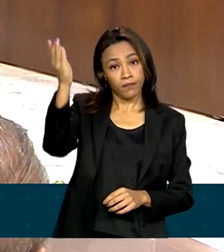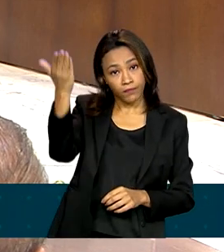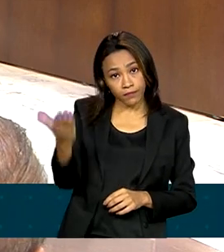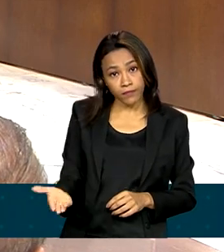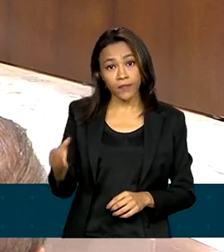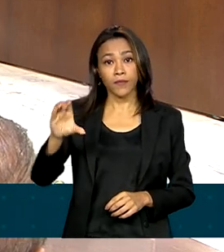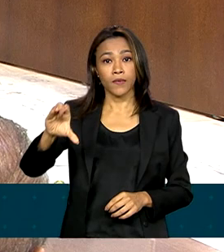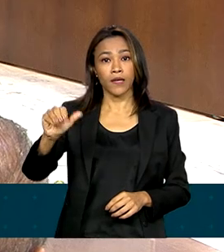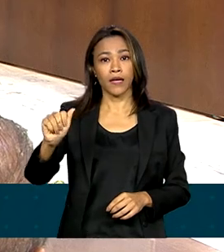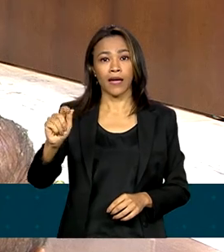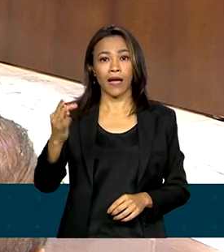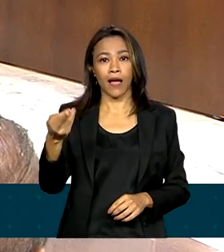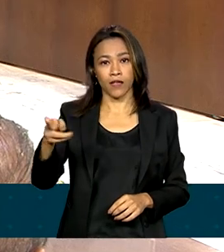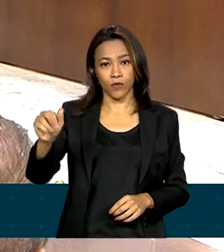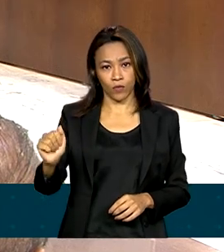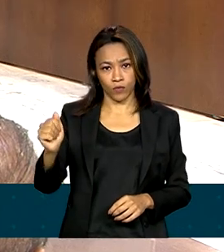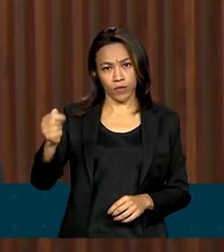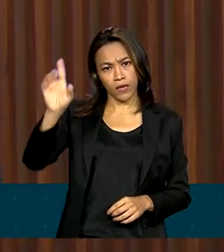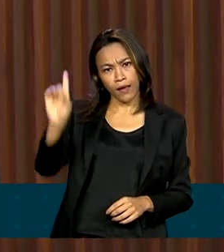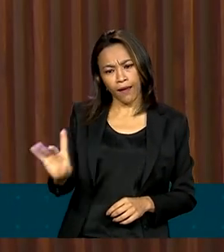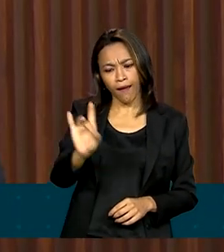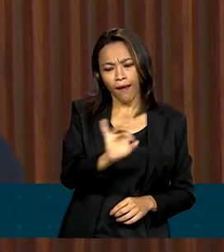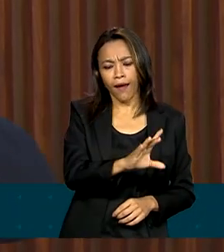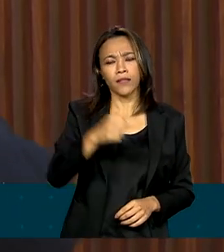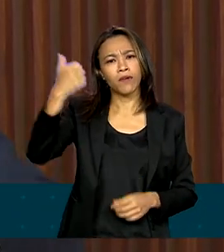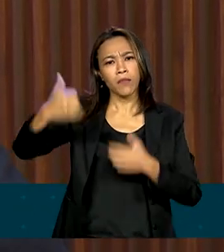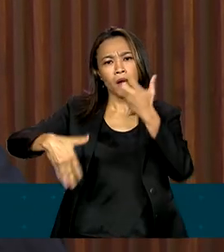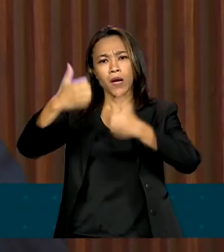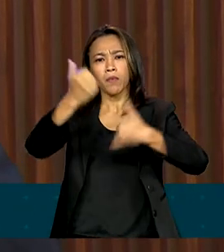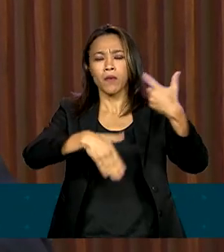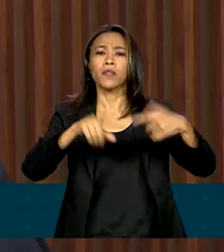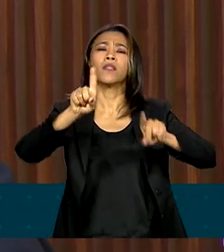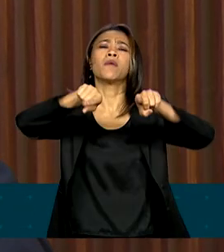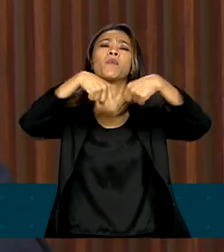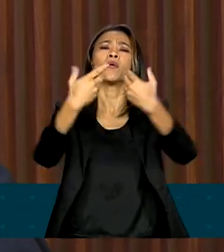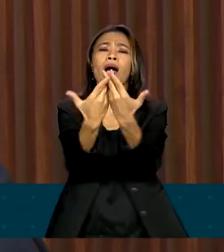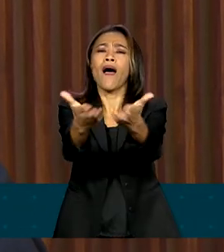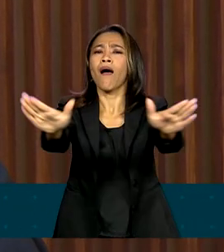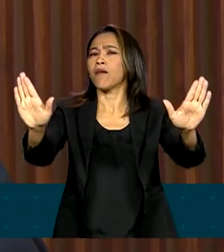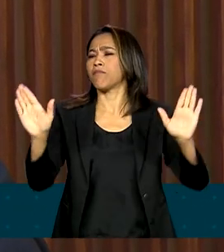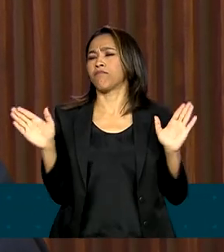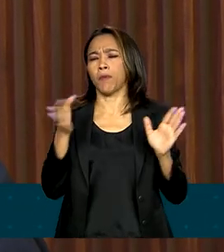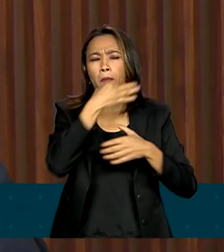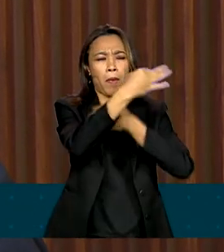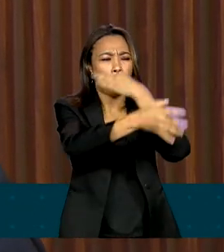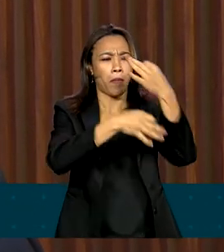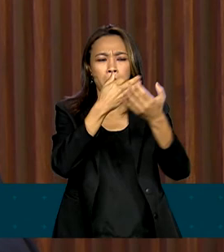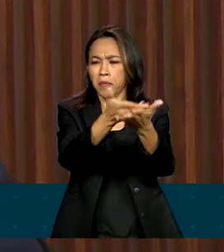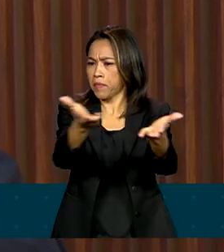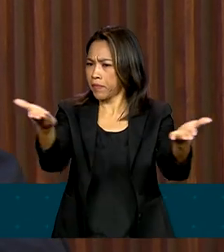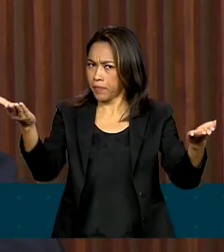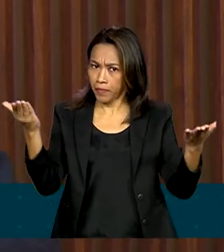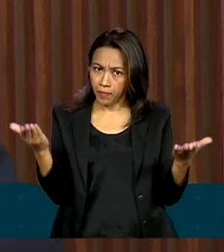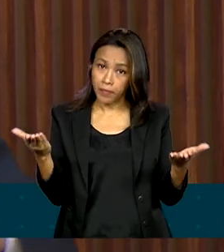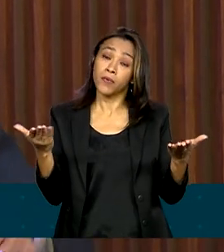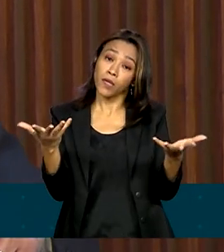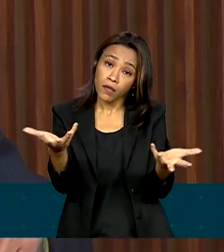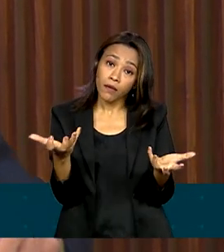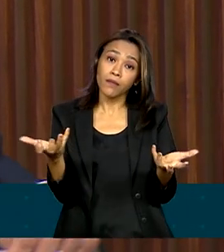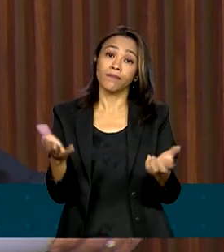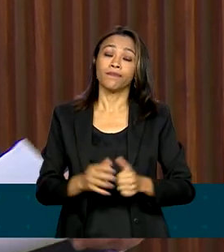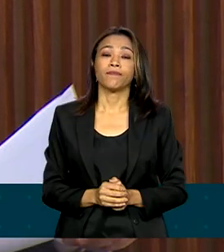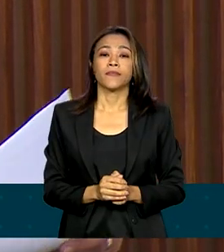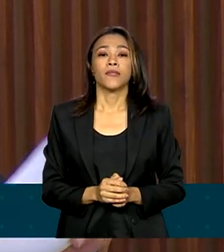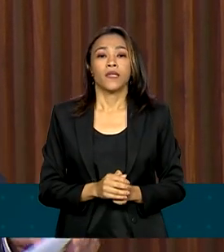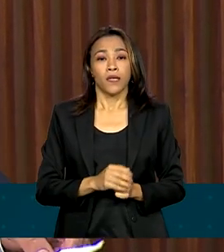Castro. E depois nós vamos abrir a palavra para todas as governadoras e governadores que queiram se manifestar. Vamos tratar